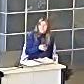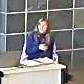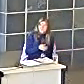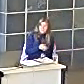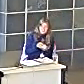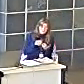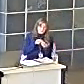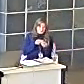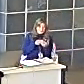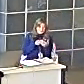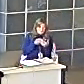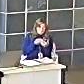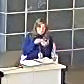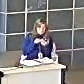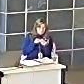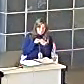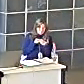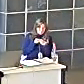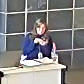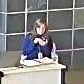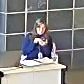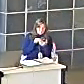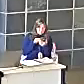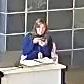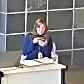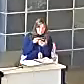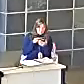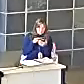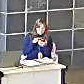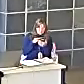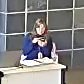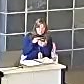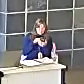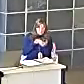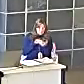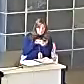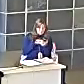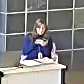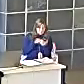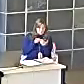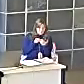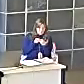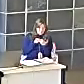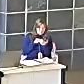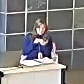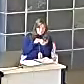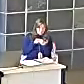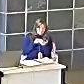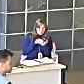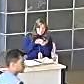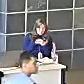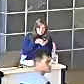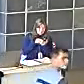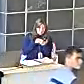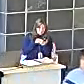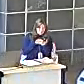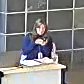trabalhadores com deficiência tem direitos temos uma cartilha se o público